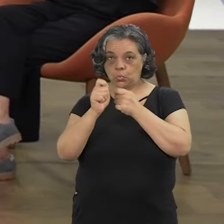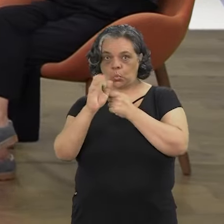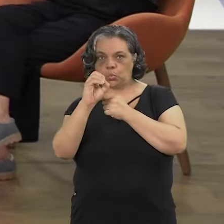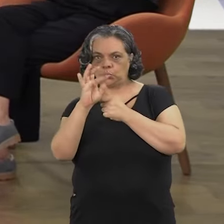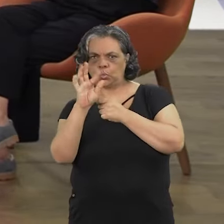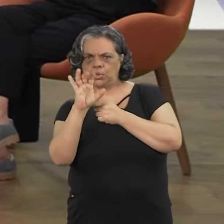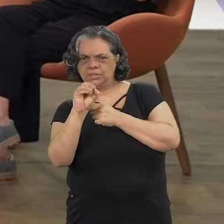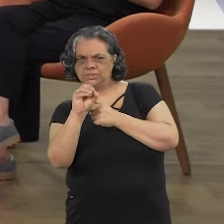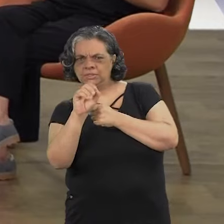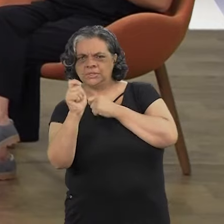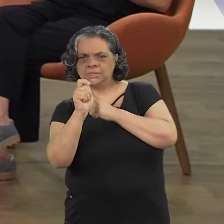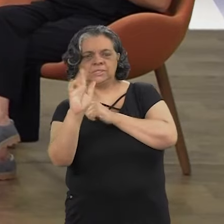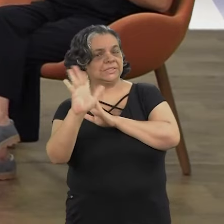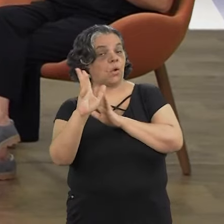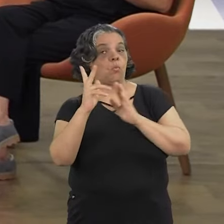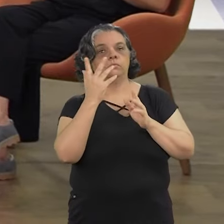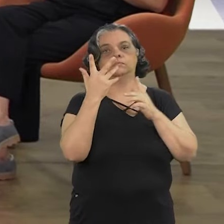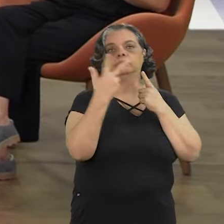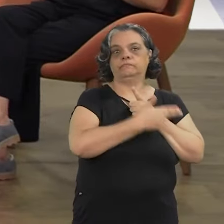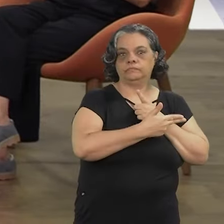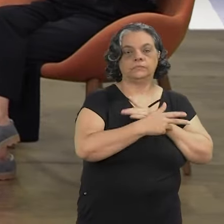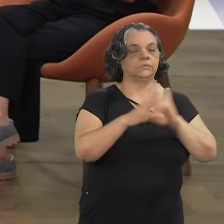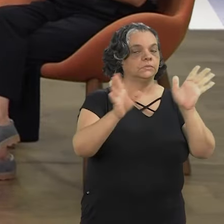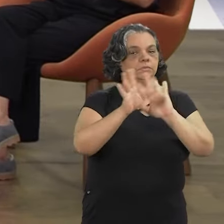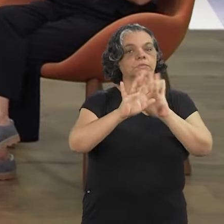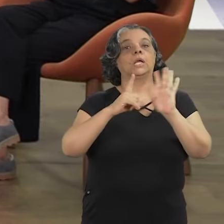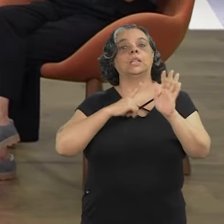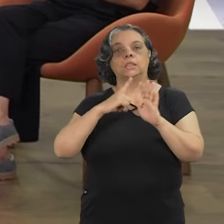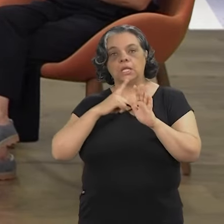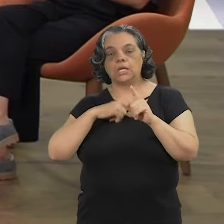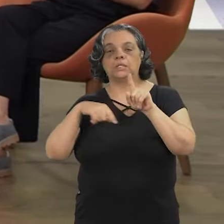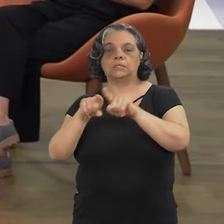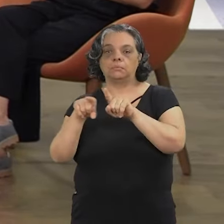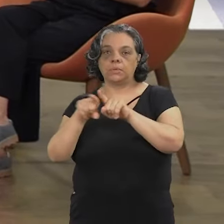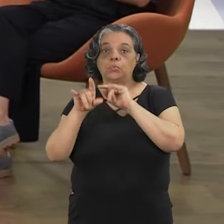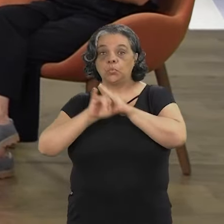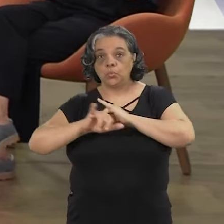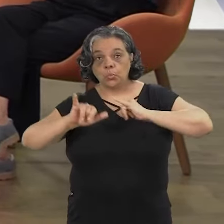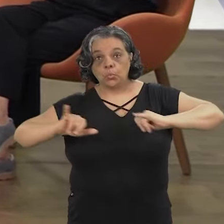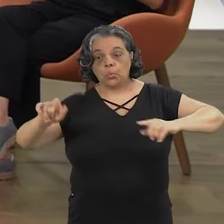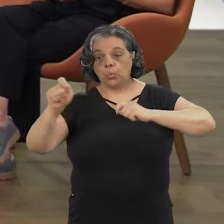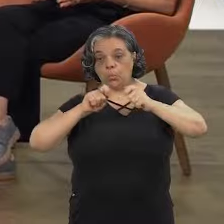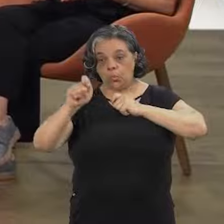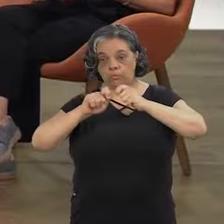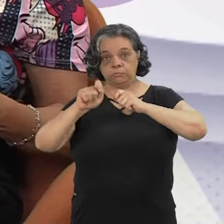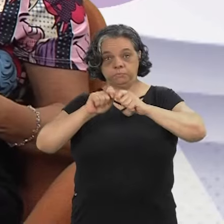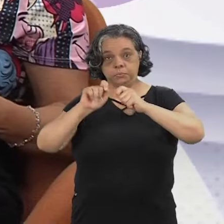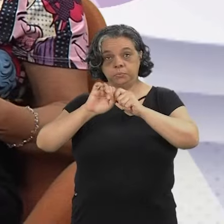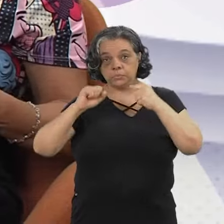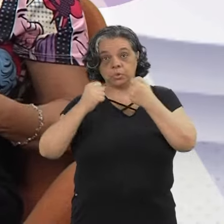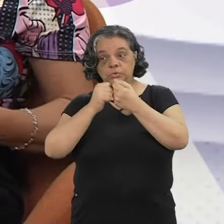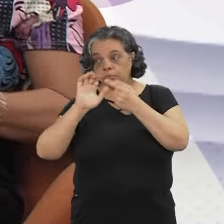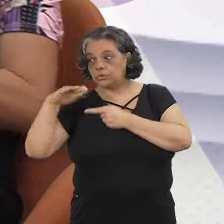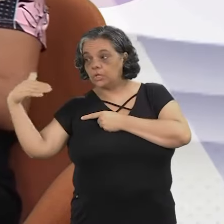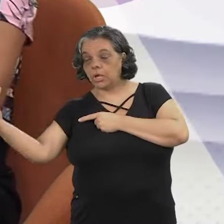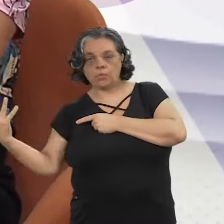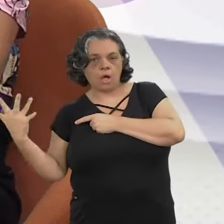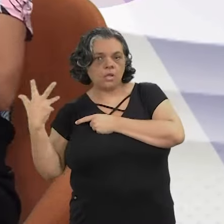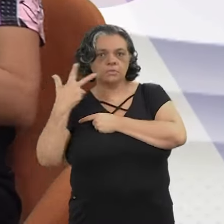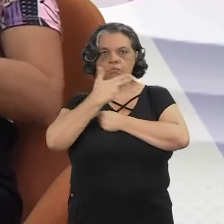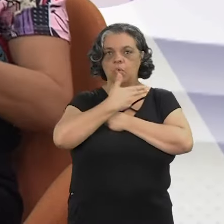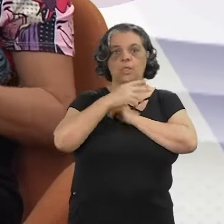gente fala controle não tá falando de censura Porque existe inclusive uma narrativa de que o controle social externo seria uma